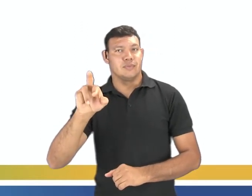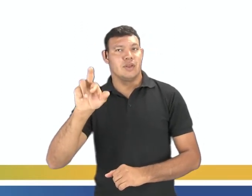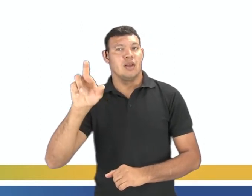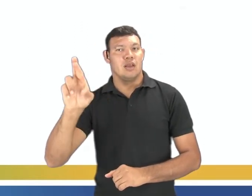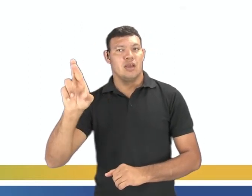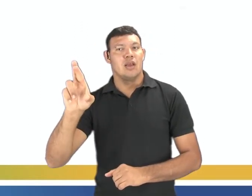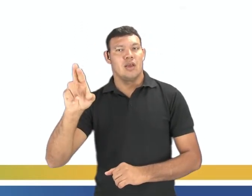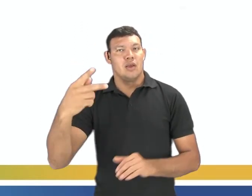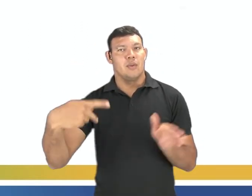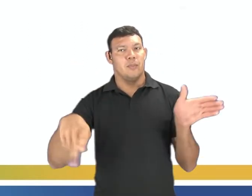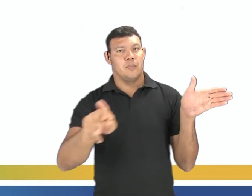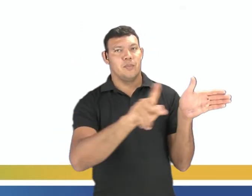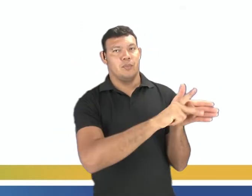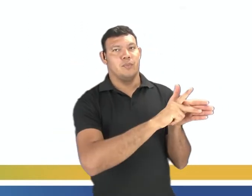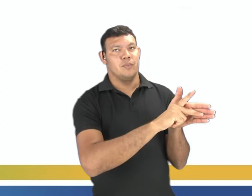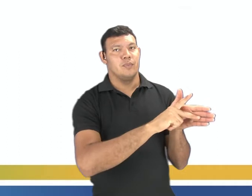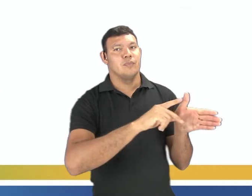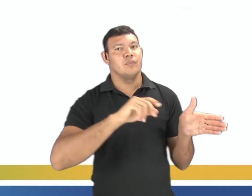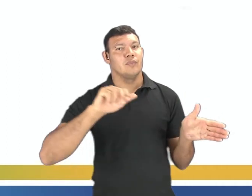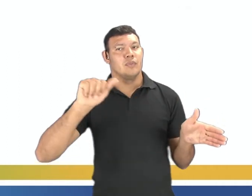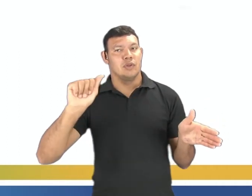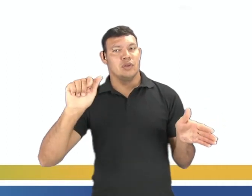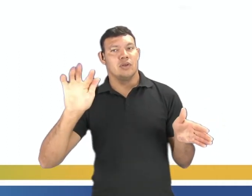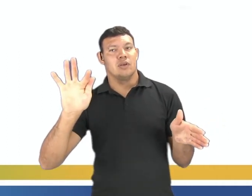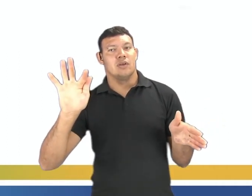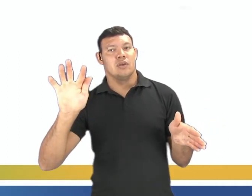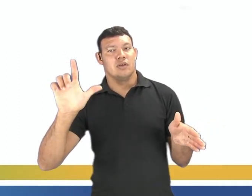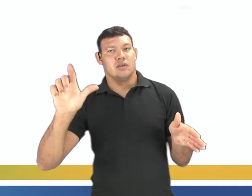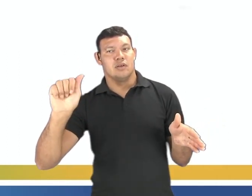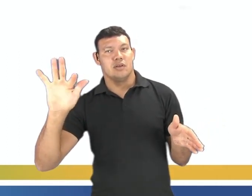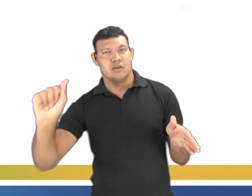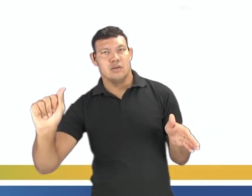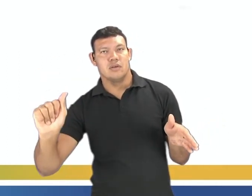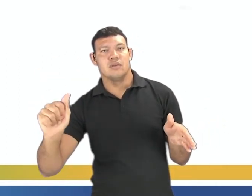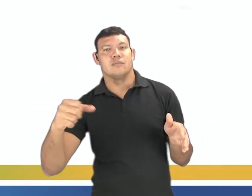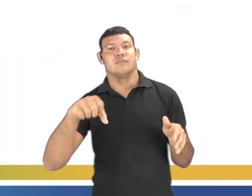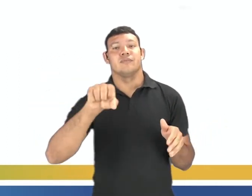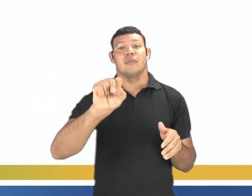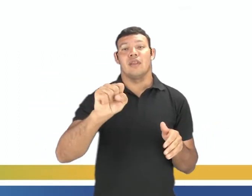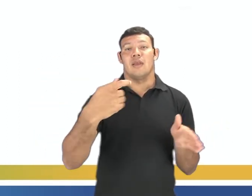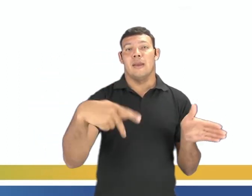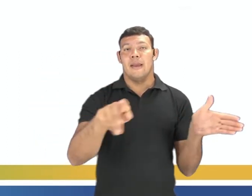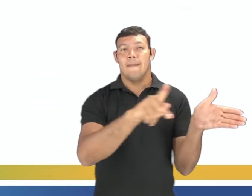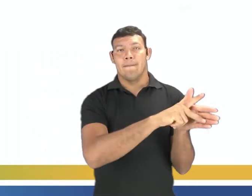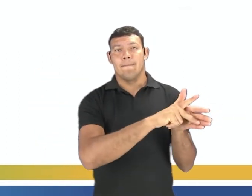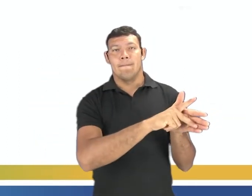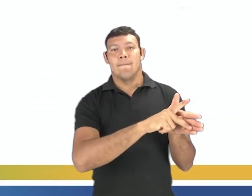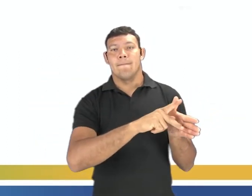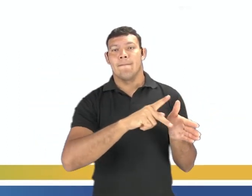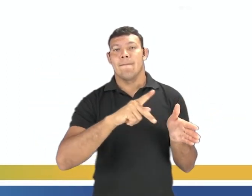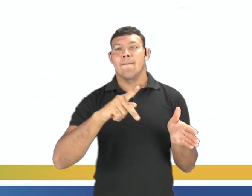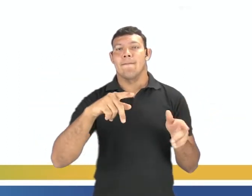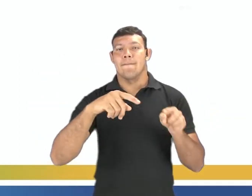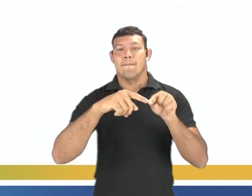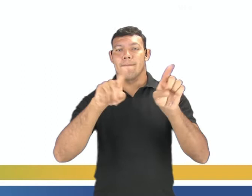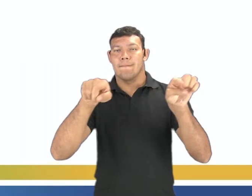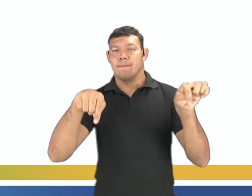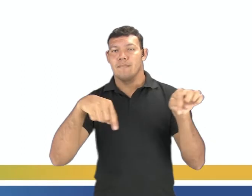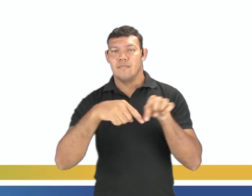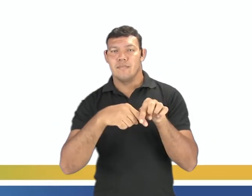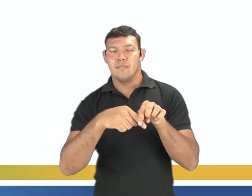contido no plano alfa e oeste está contido no plano alfa e se r